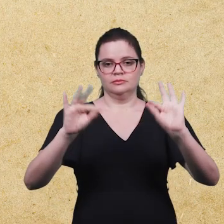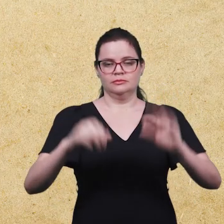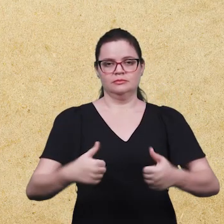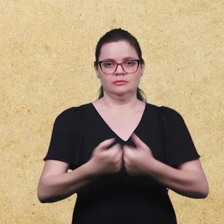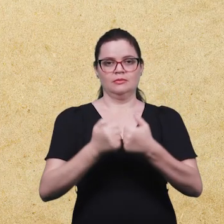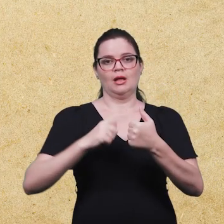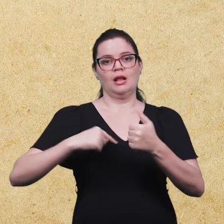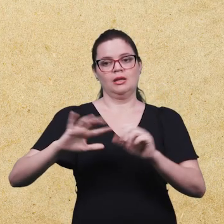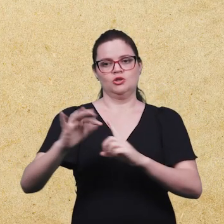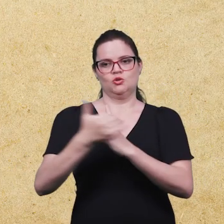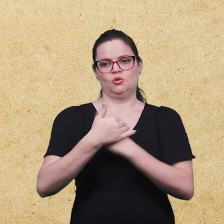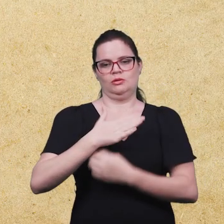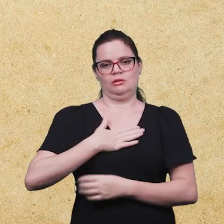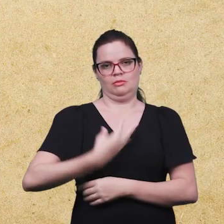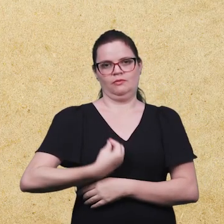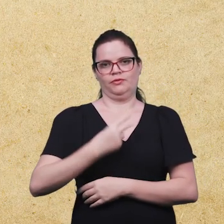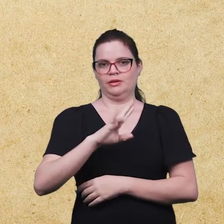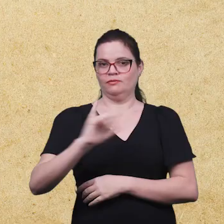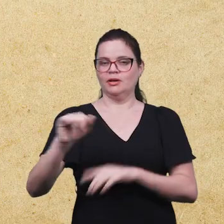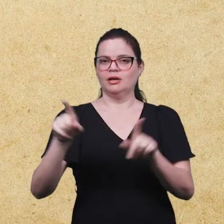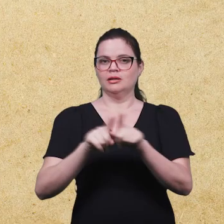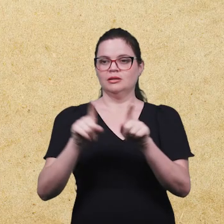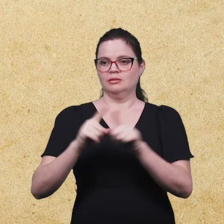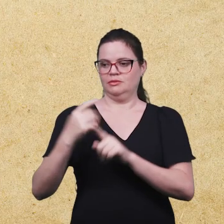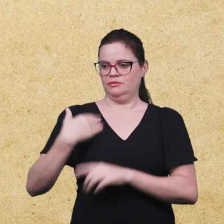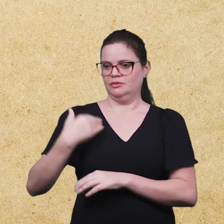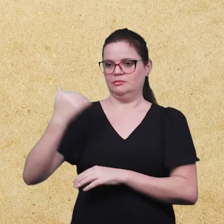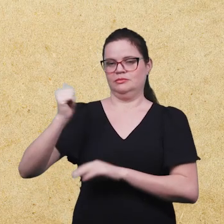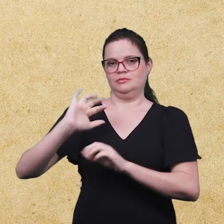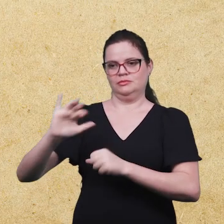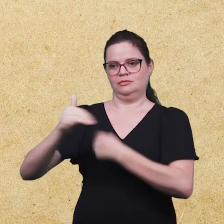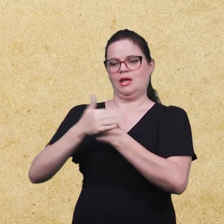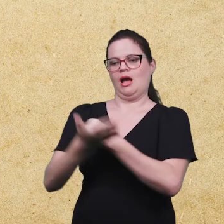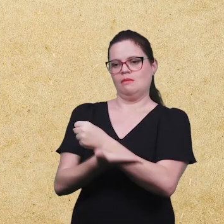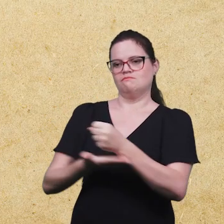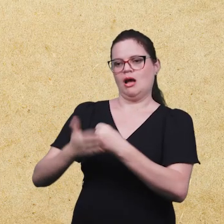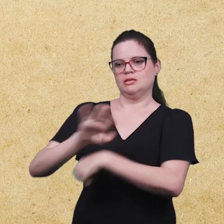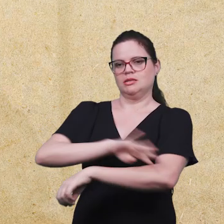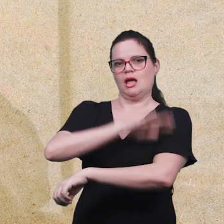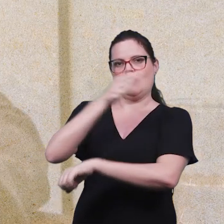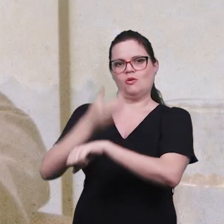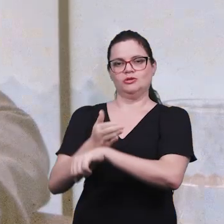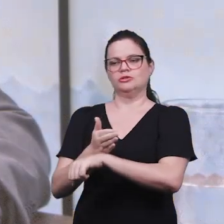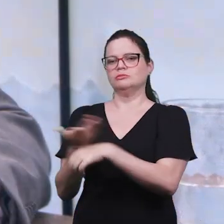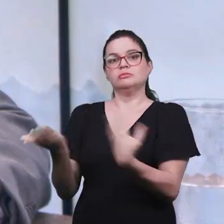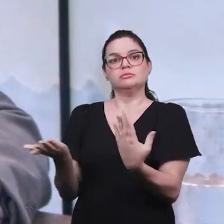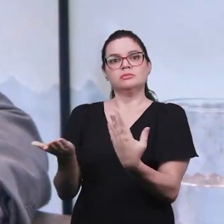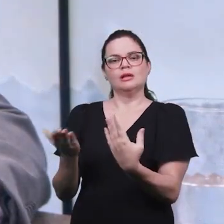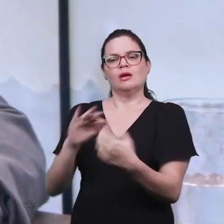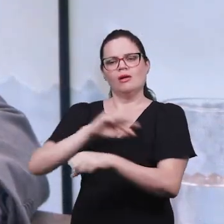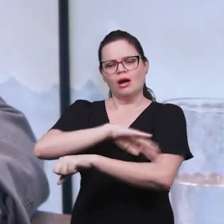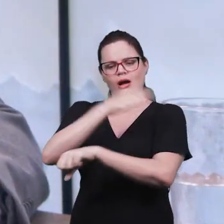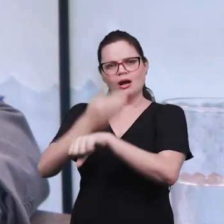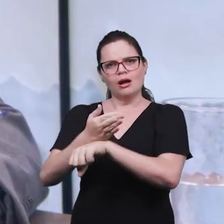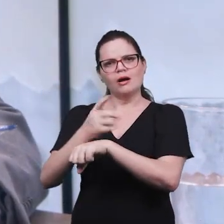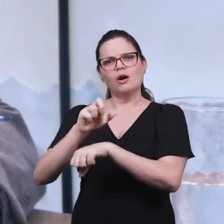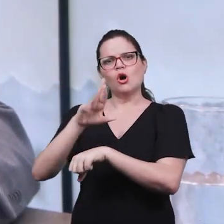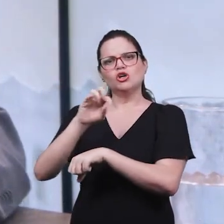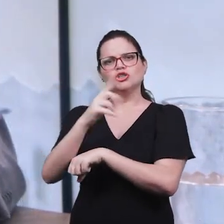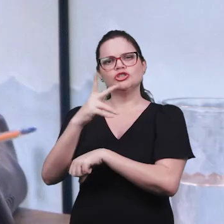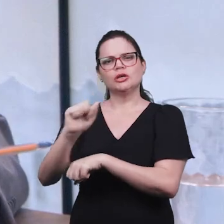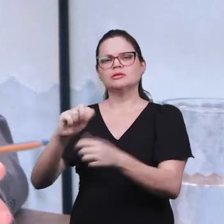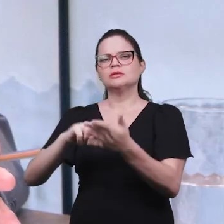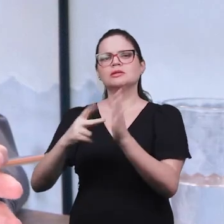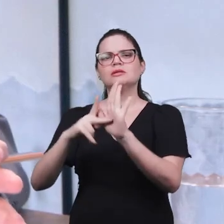me esconderá e pôr-me-á sobre uma rocha. A rocha é tipo do Senhor Jesus. Então,